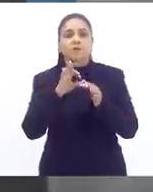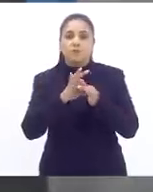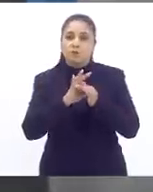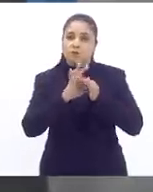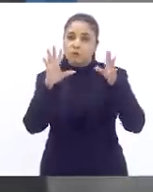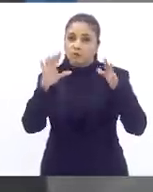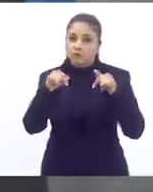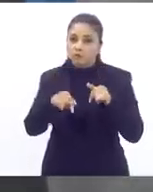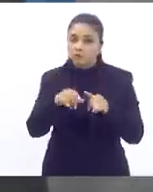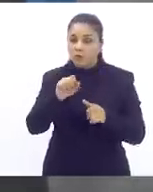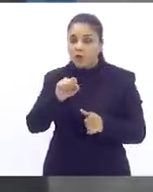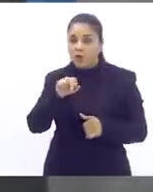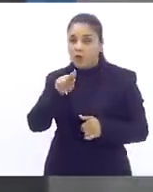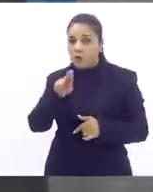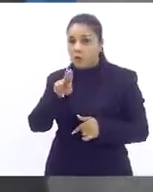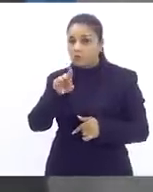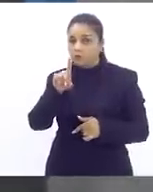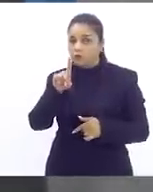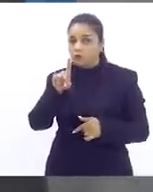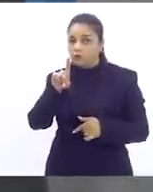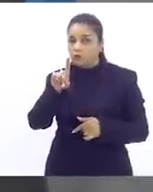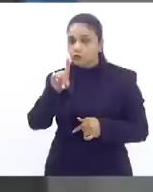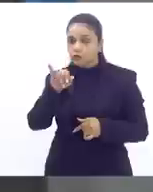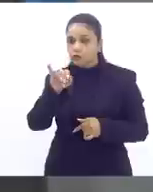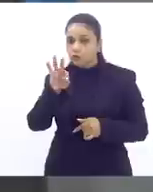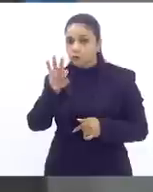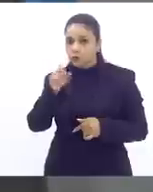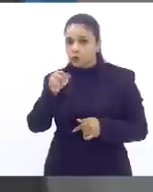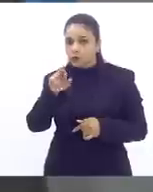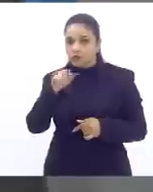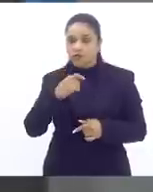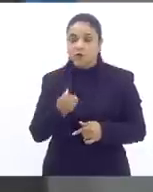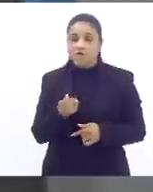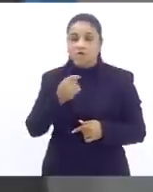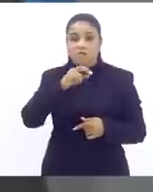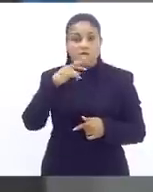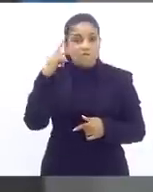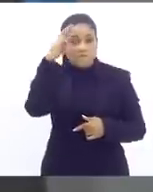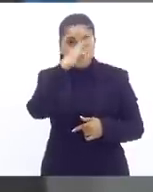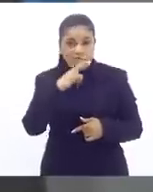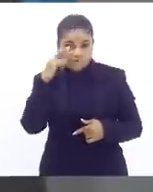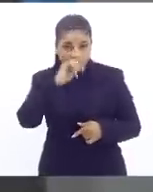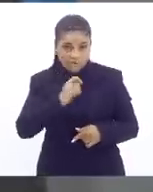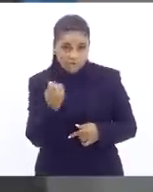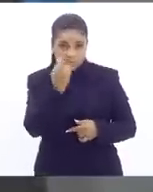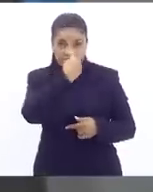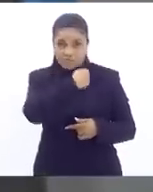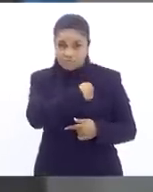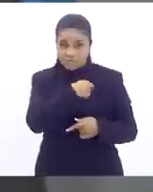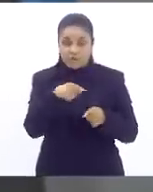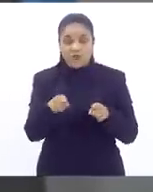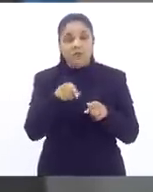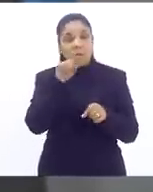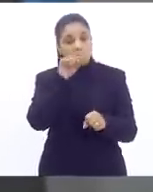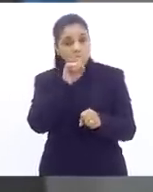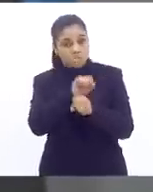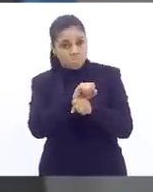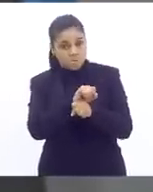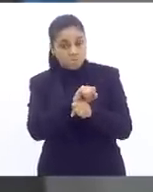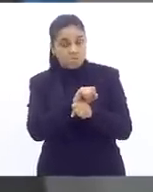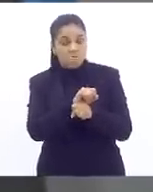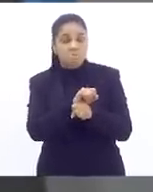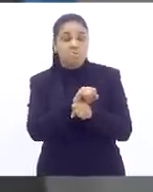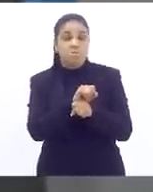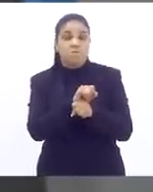fiscais porque nessas duas áreas a gente está vendo essa tá vendo que tá há uma parabenização e uma não solução desse